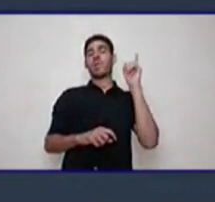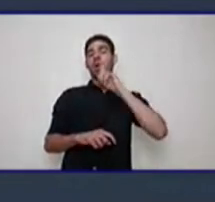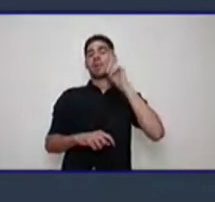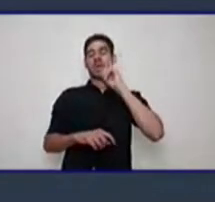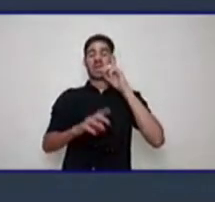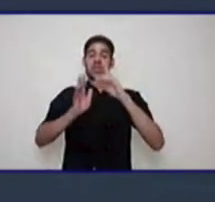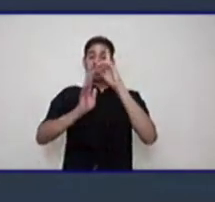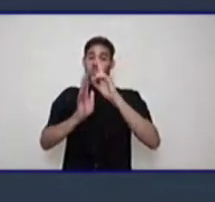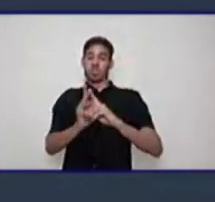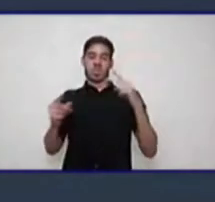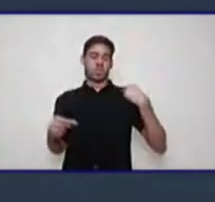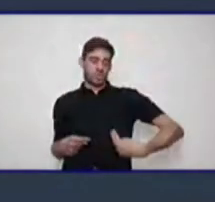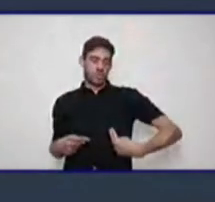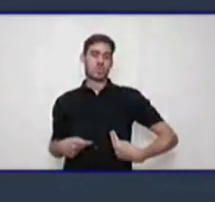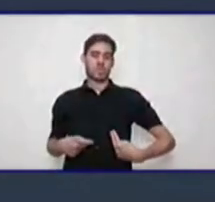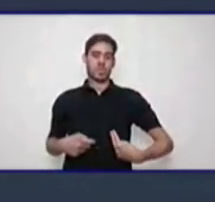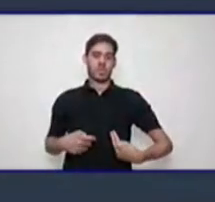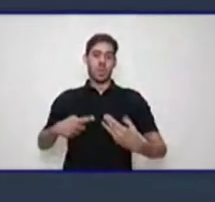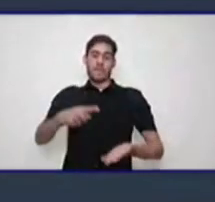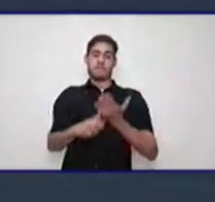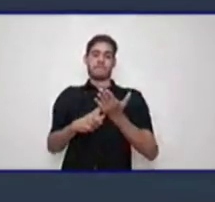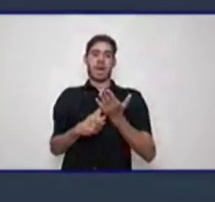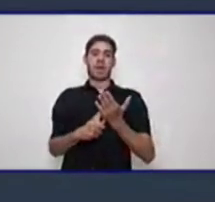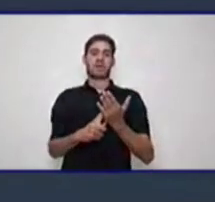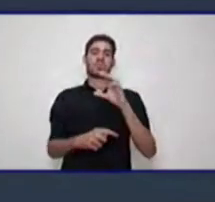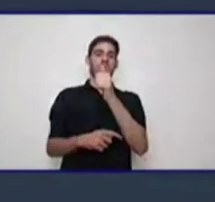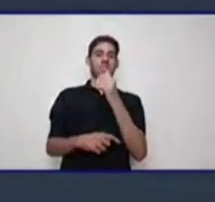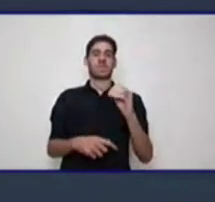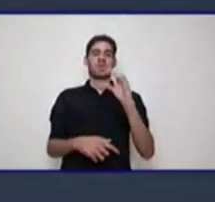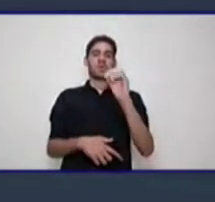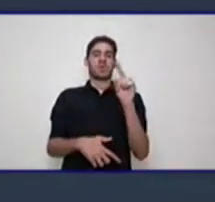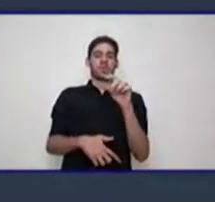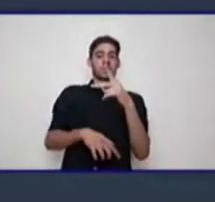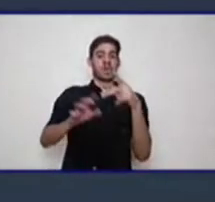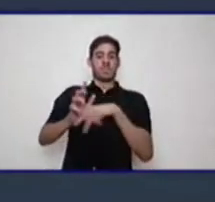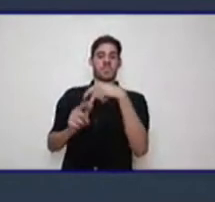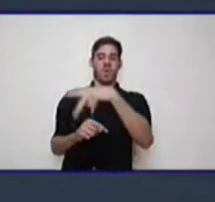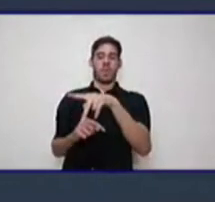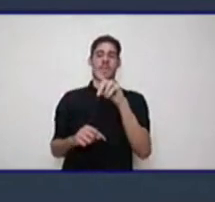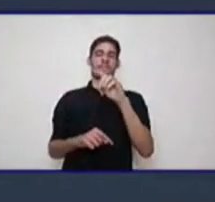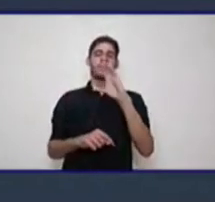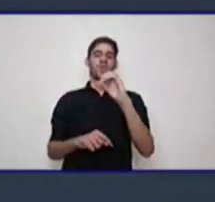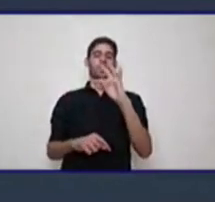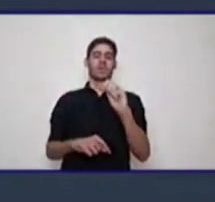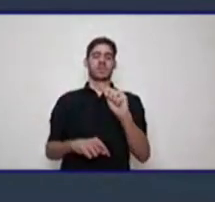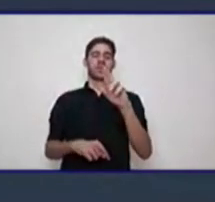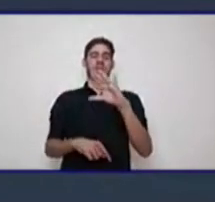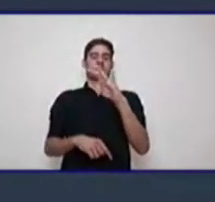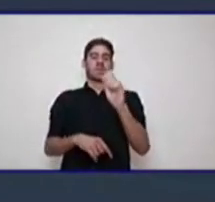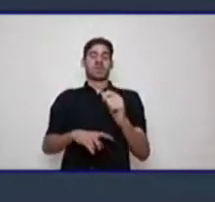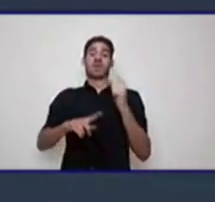Humanos, cognominada de Pacto de São José, da Costa Rica, proíbe expressamente propaganda a favor